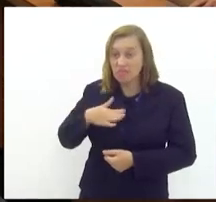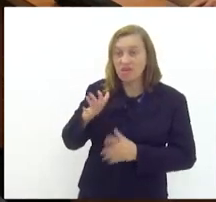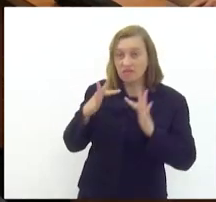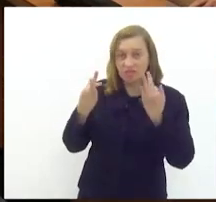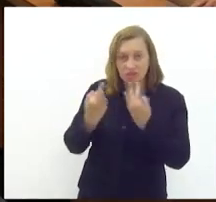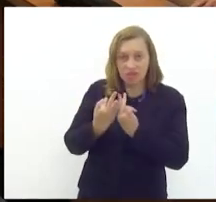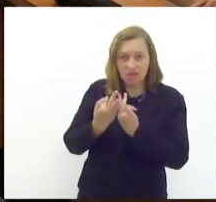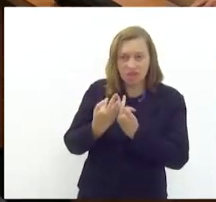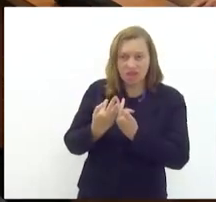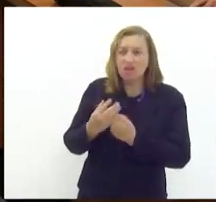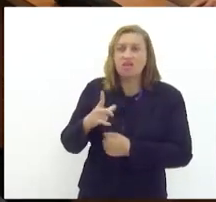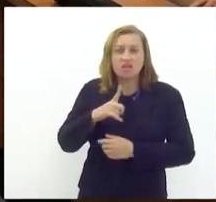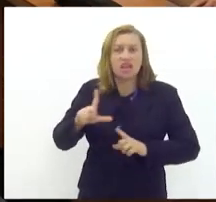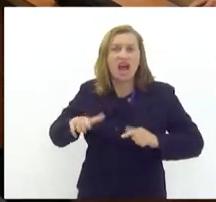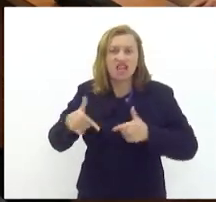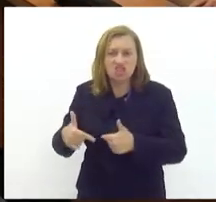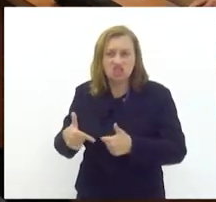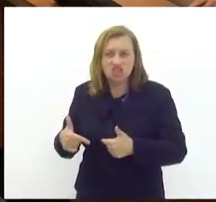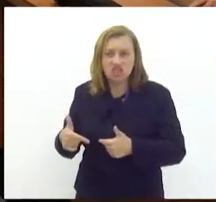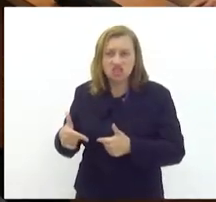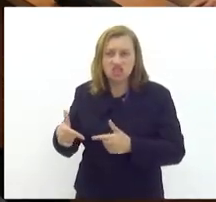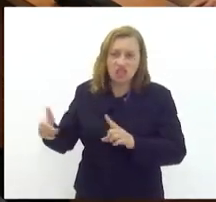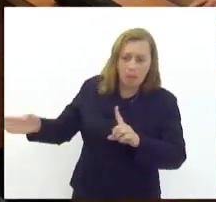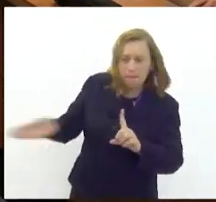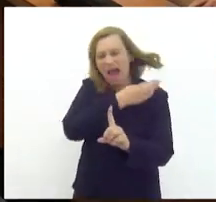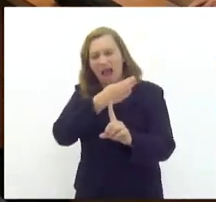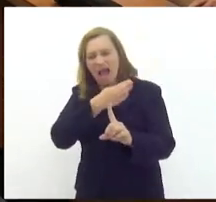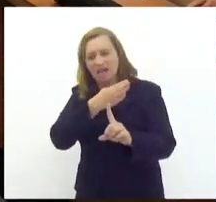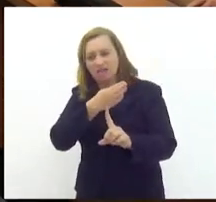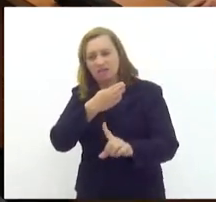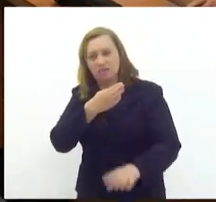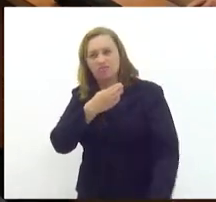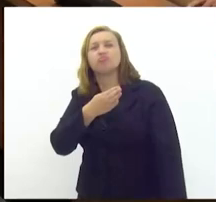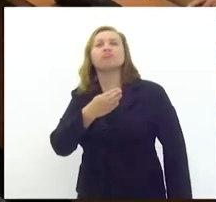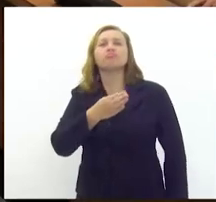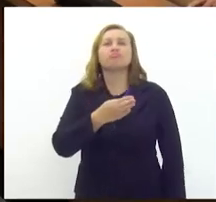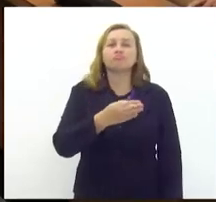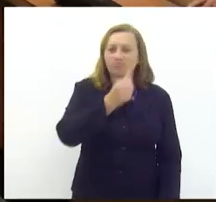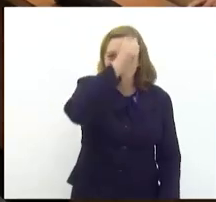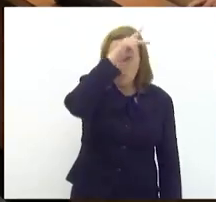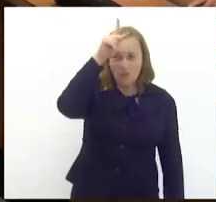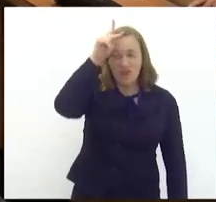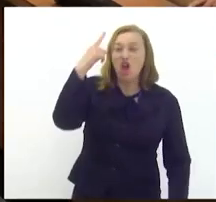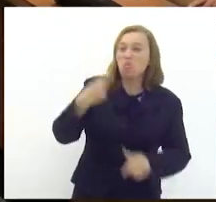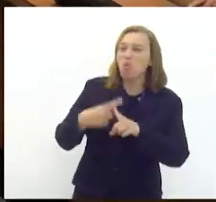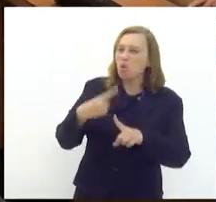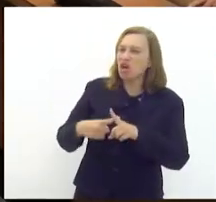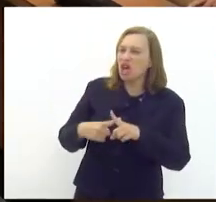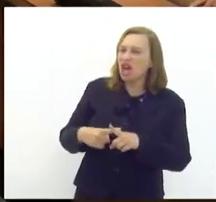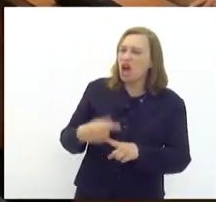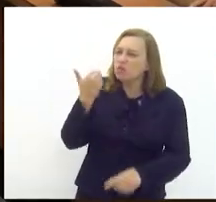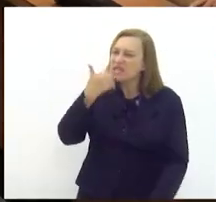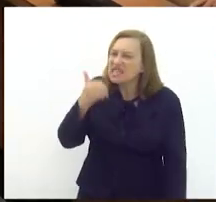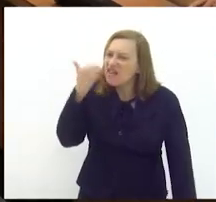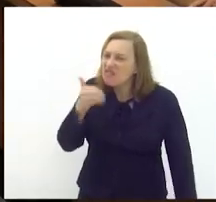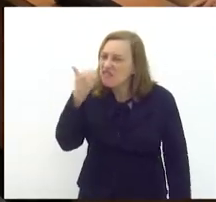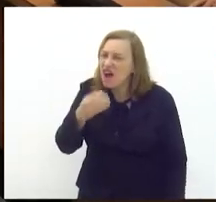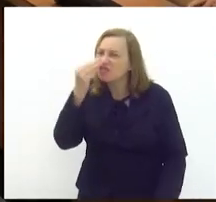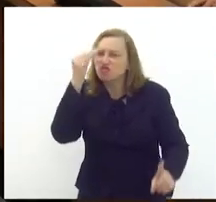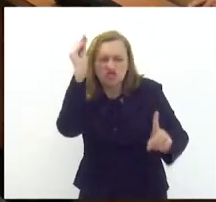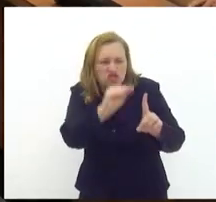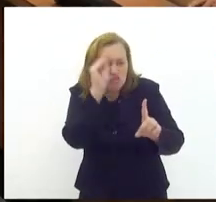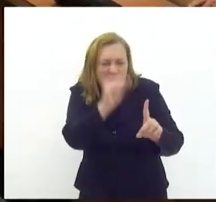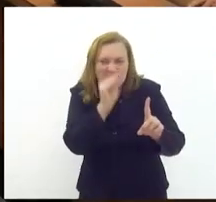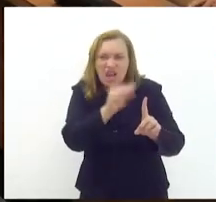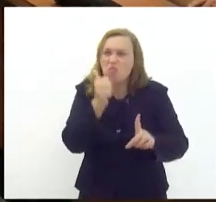família ele é reagir da altura e partindo a cara do prefeito ao meio porque é um moleque que desrespeita as mulheres uma